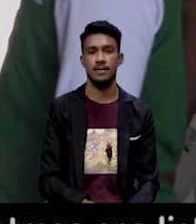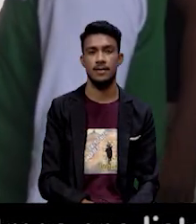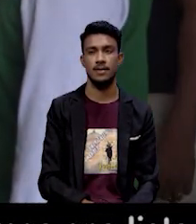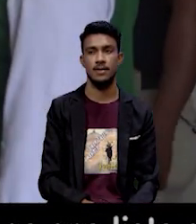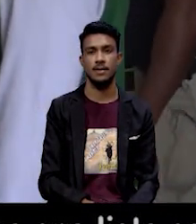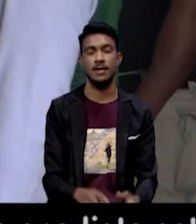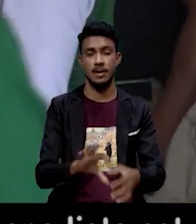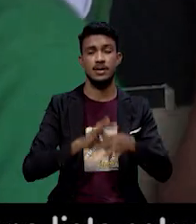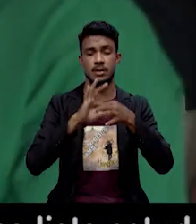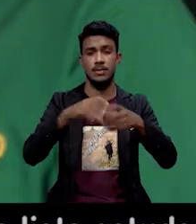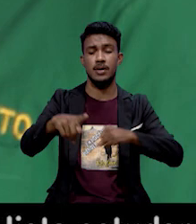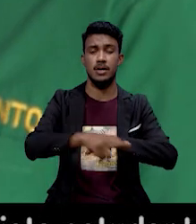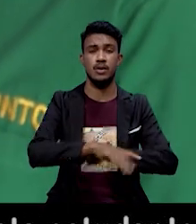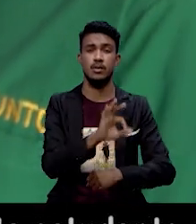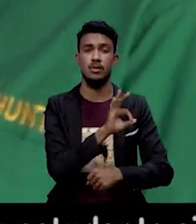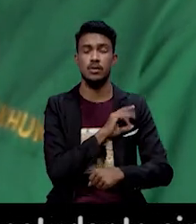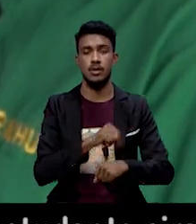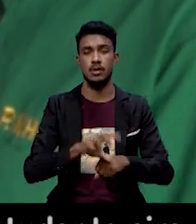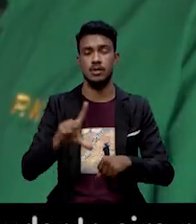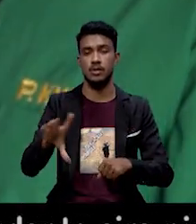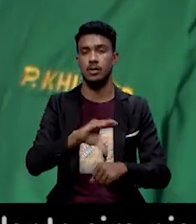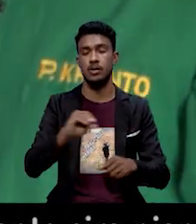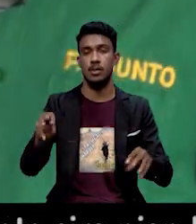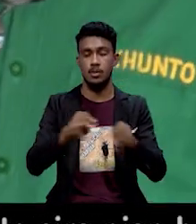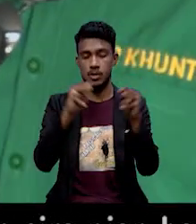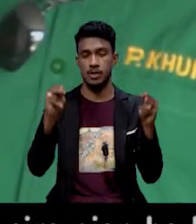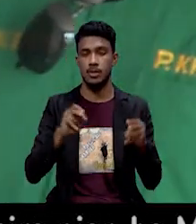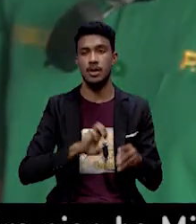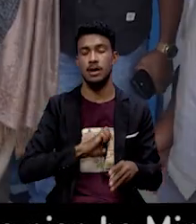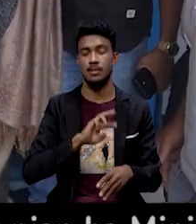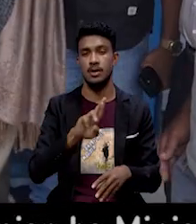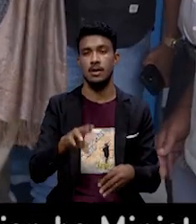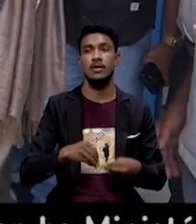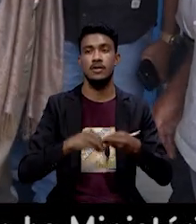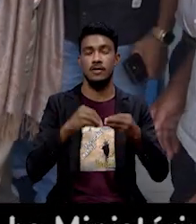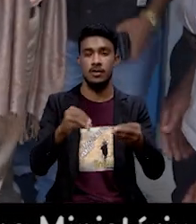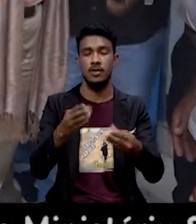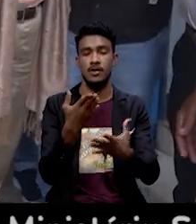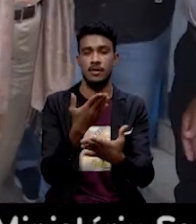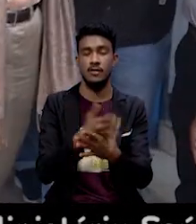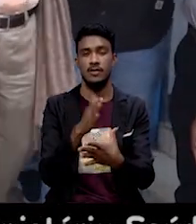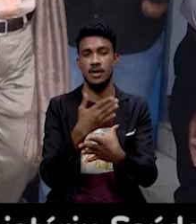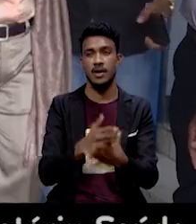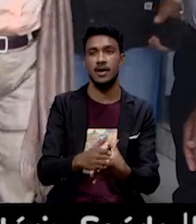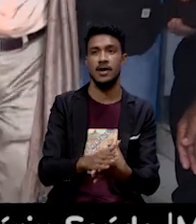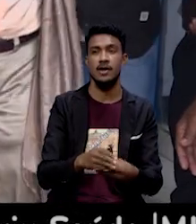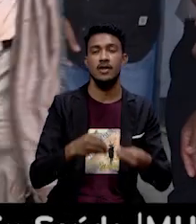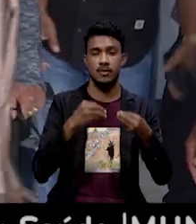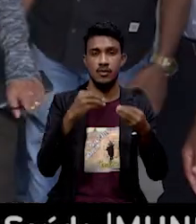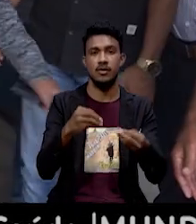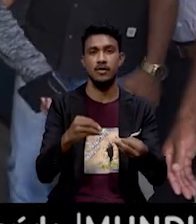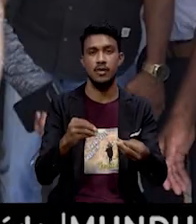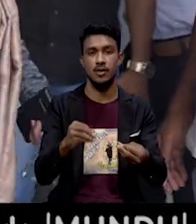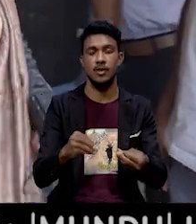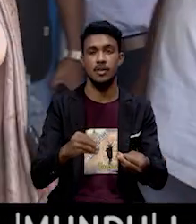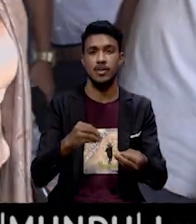A Estrutura Partido Kunto Nacional no município Armera, semana né, a ação Solidariedade onde foi presente Natal